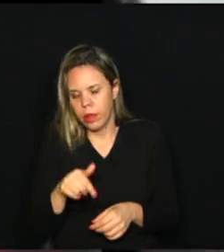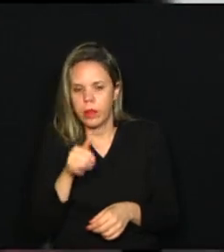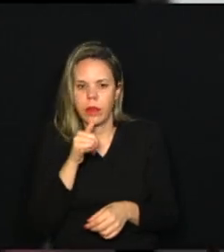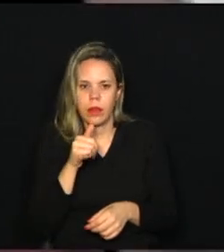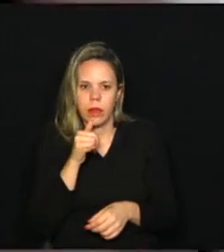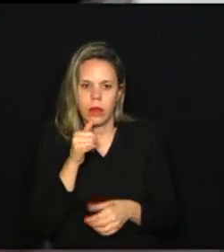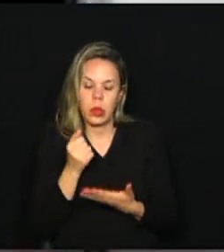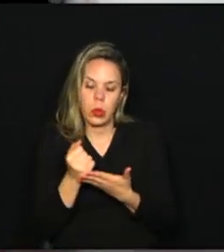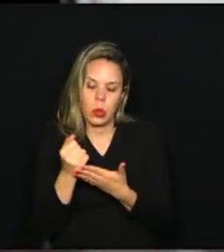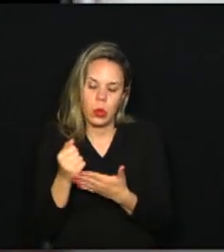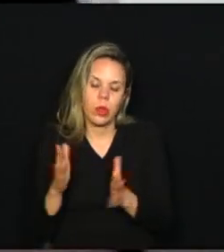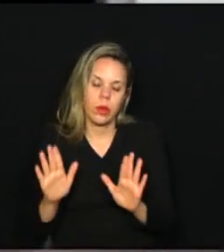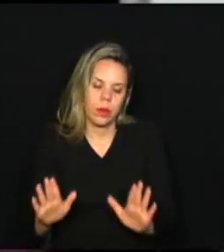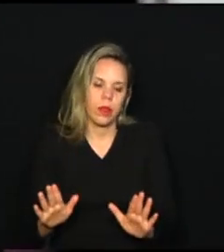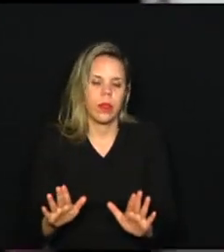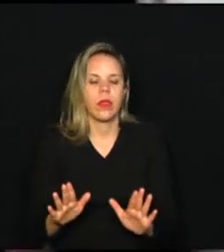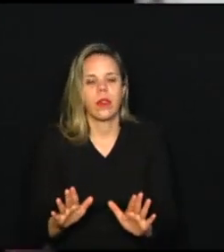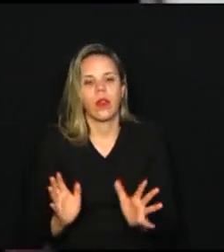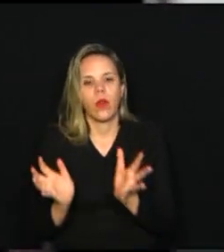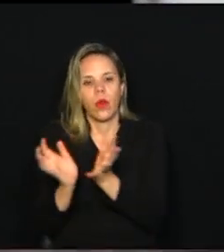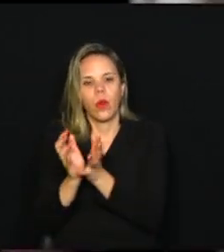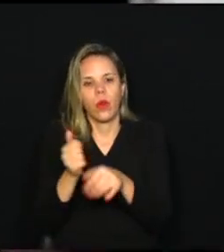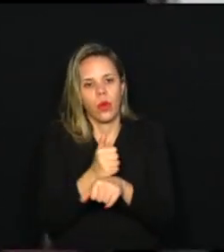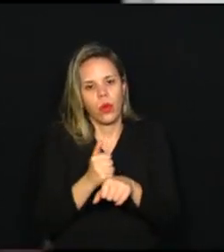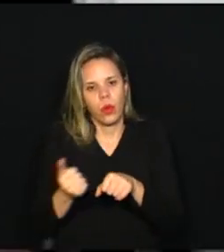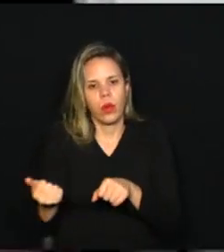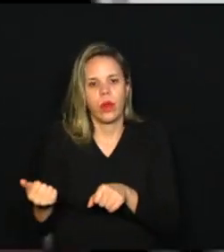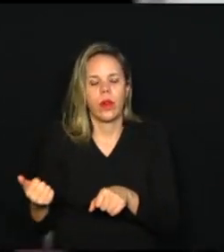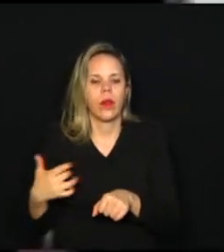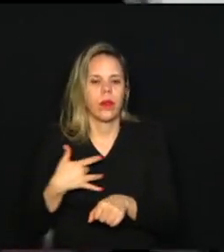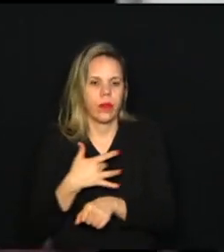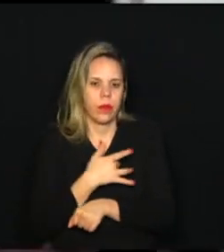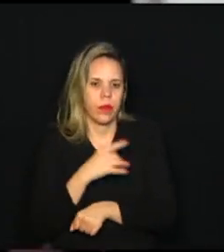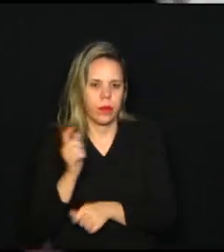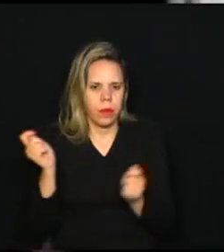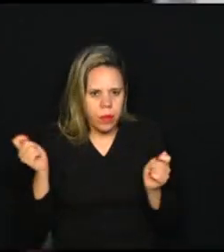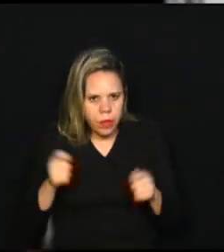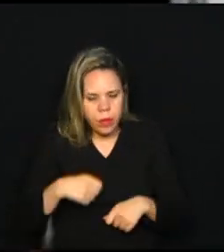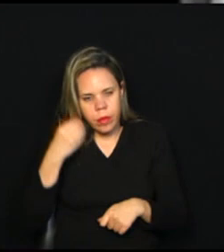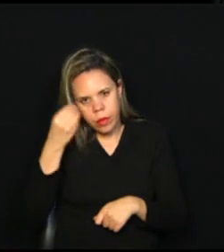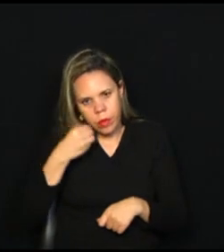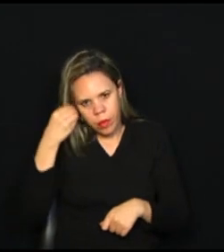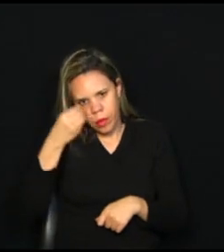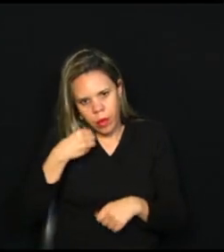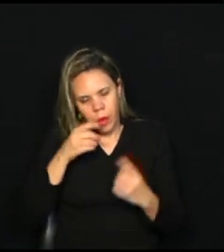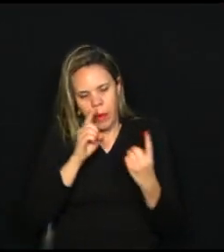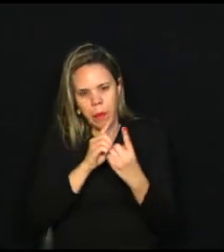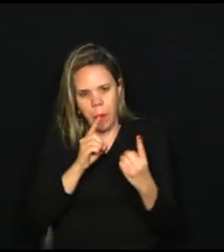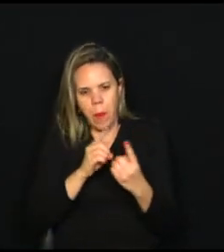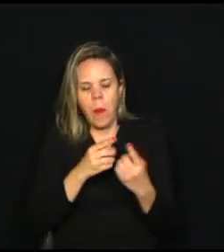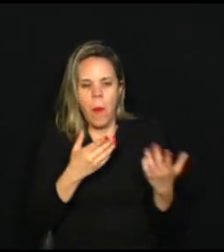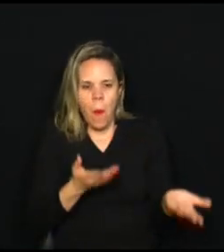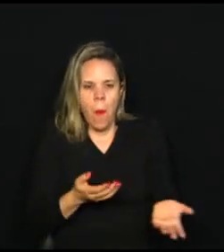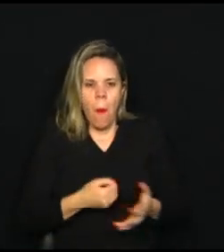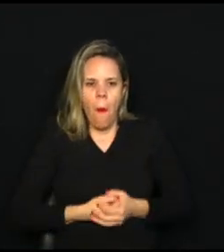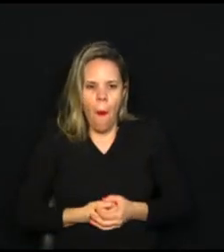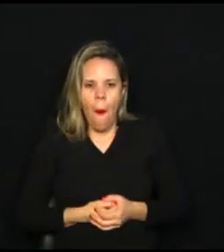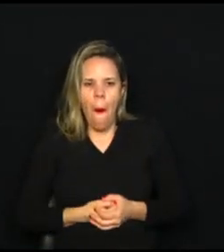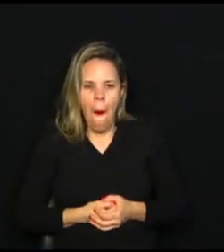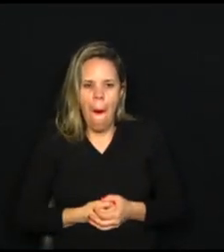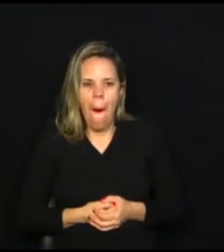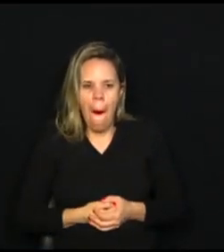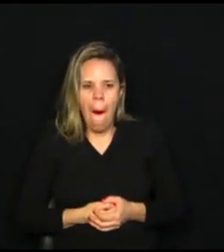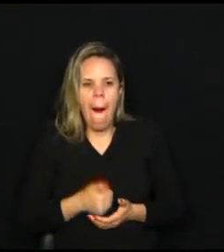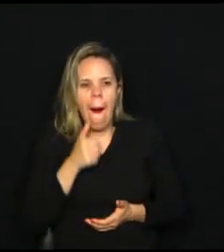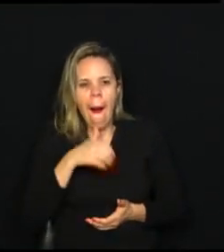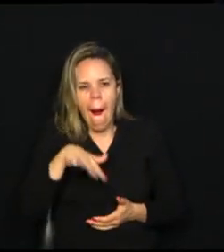mais específico, tal, mas as equipes de atenção básica são as mais capacitadas da cidade para atender um sintomático, né? E são elas que fazem